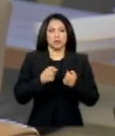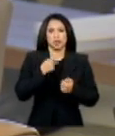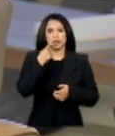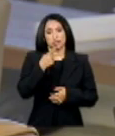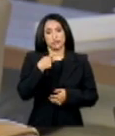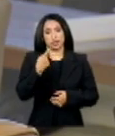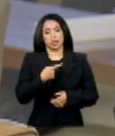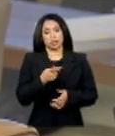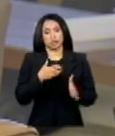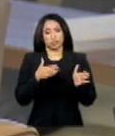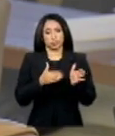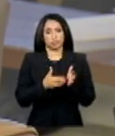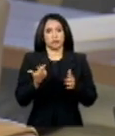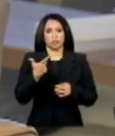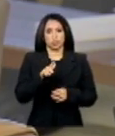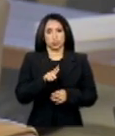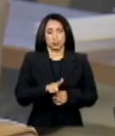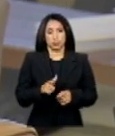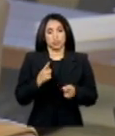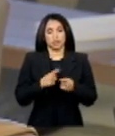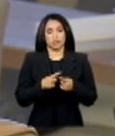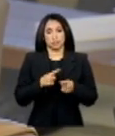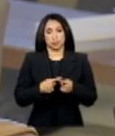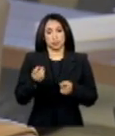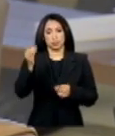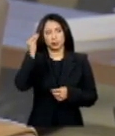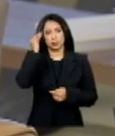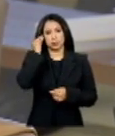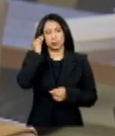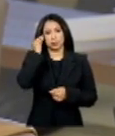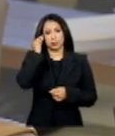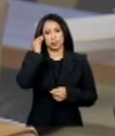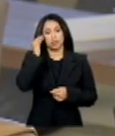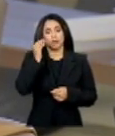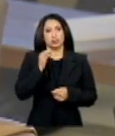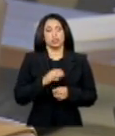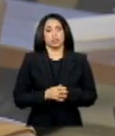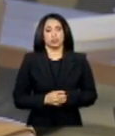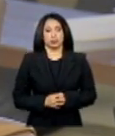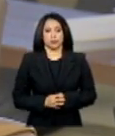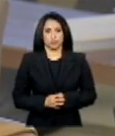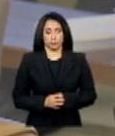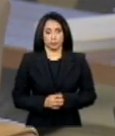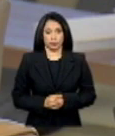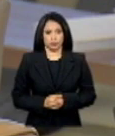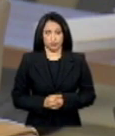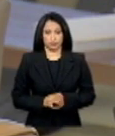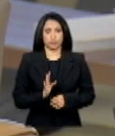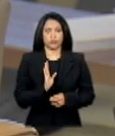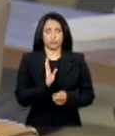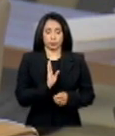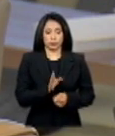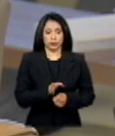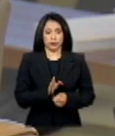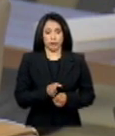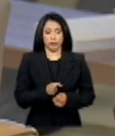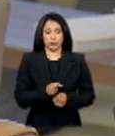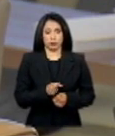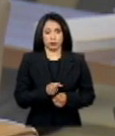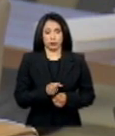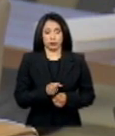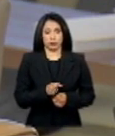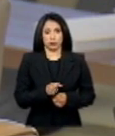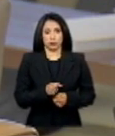até porque a convenção majoritária do tribunal de algum modo têm sido na direção que confere é